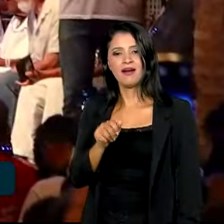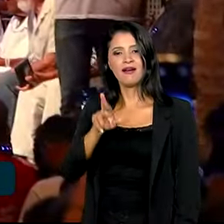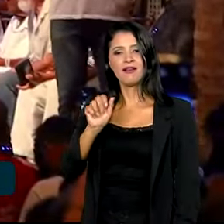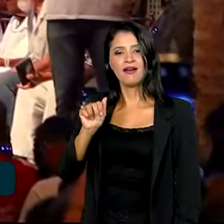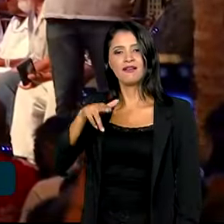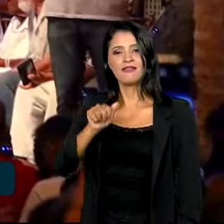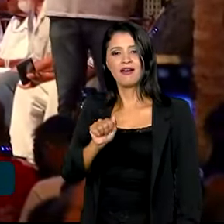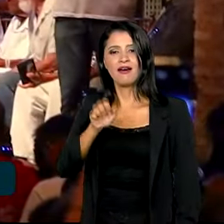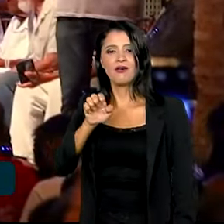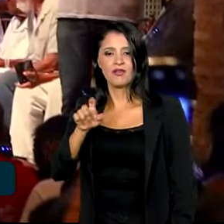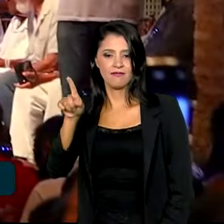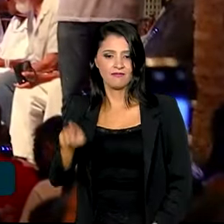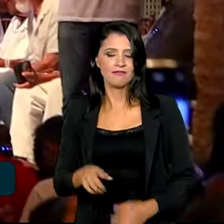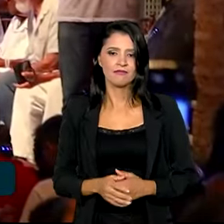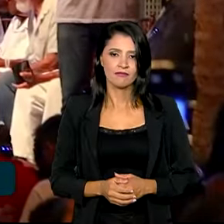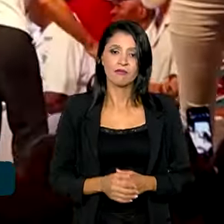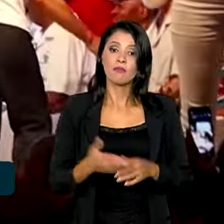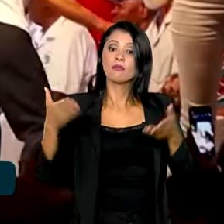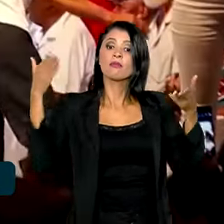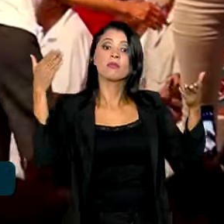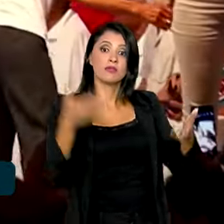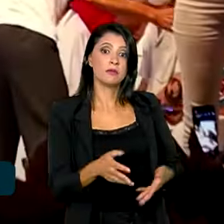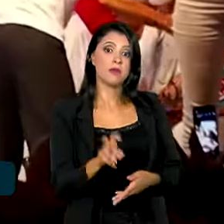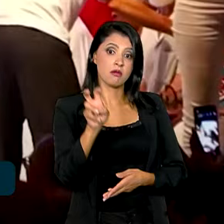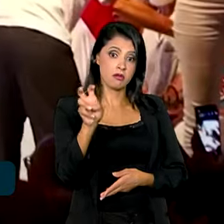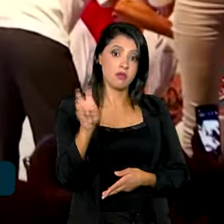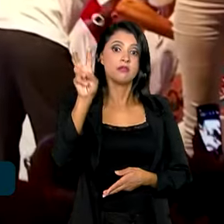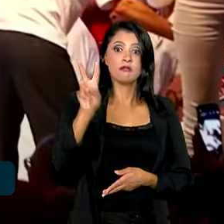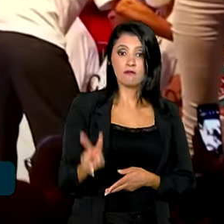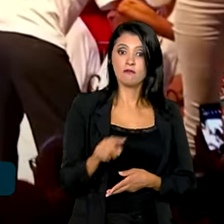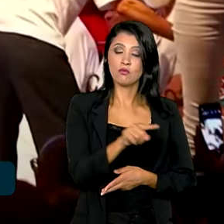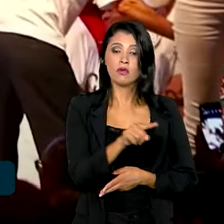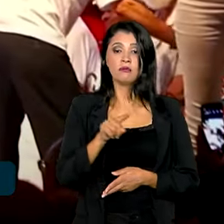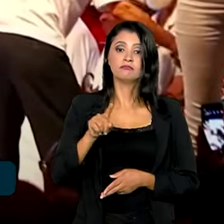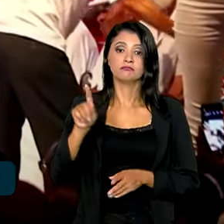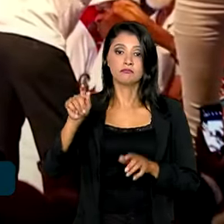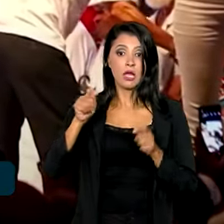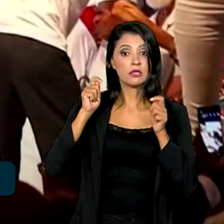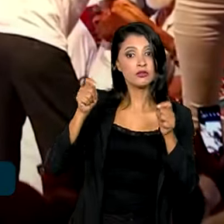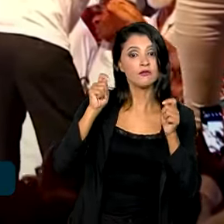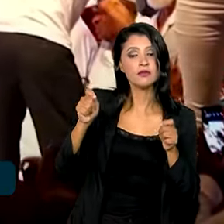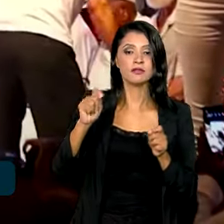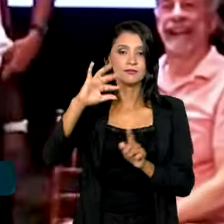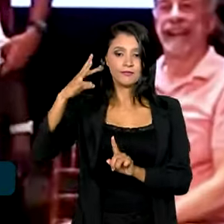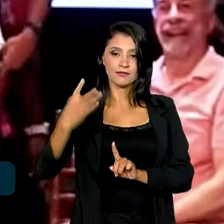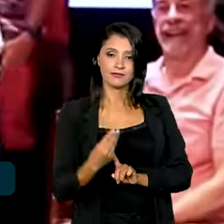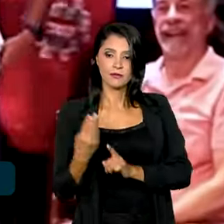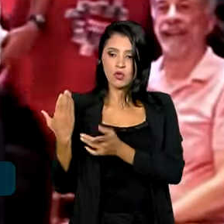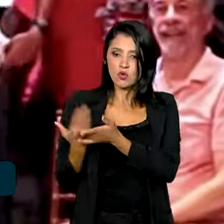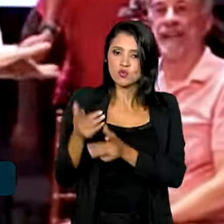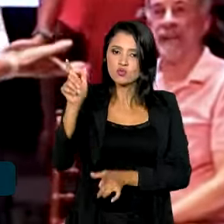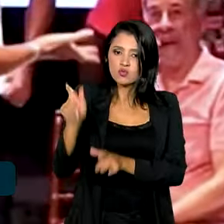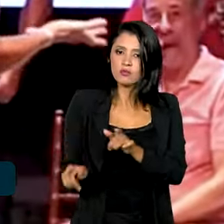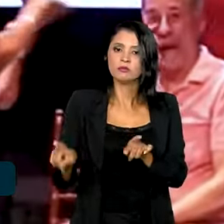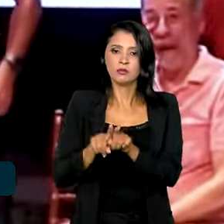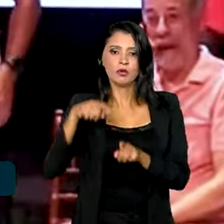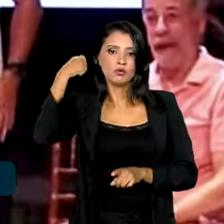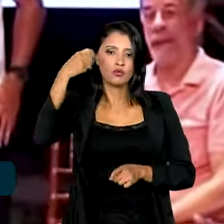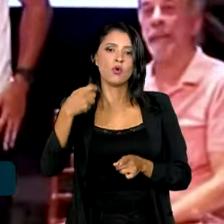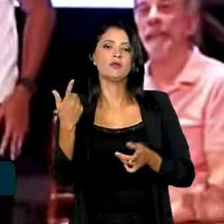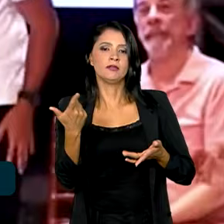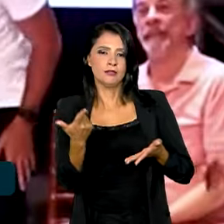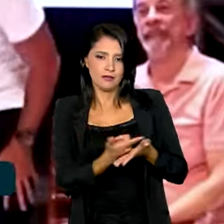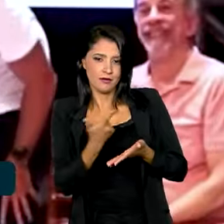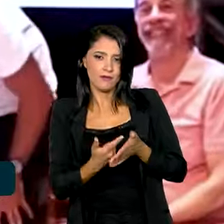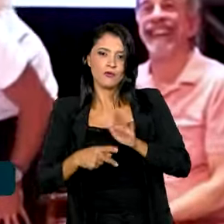Participam da quinta edição do Rede Capoeira ativistas, artistas, estudiosos e autores de livros sobre